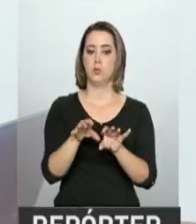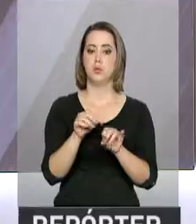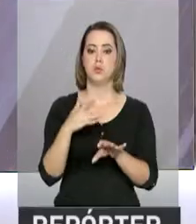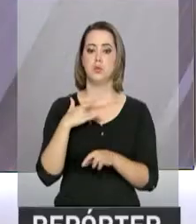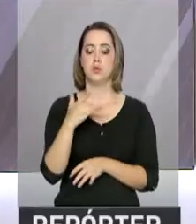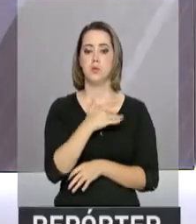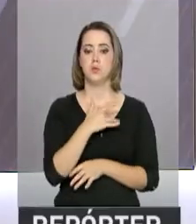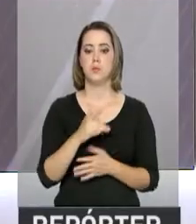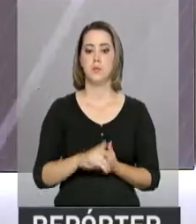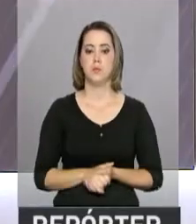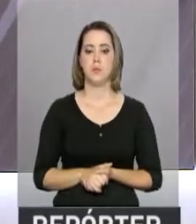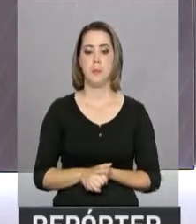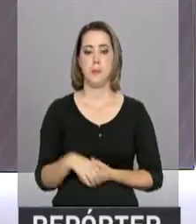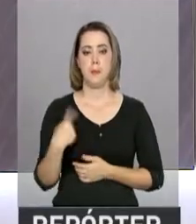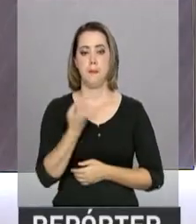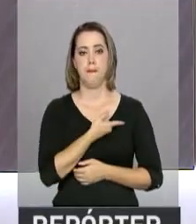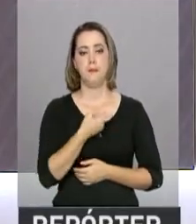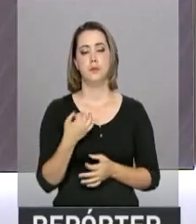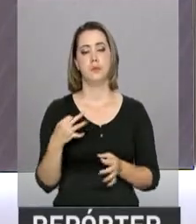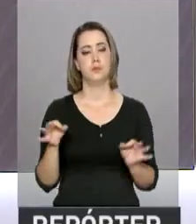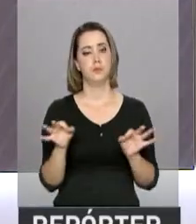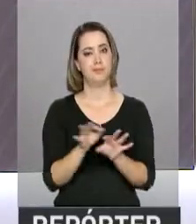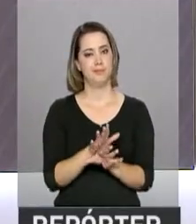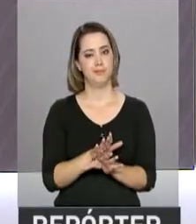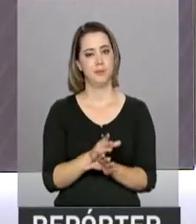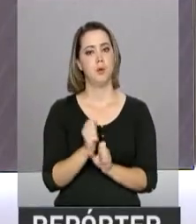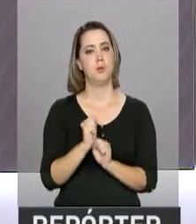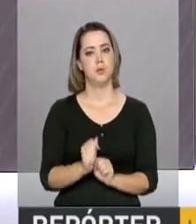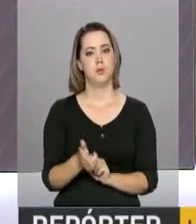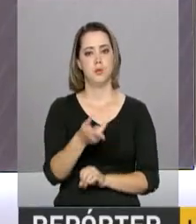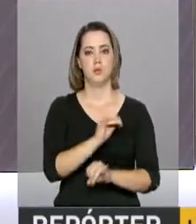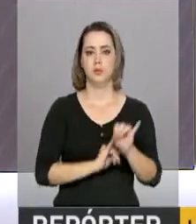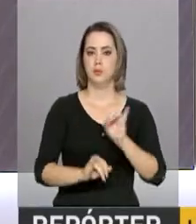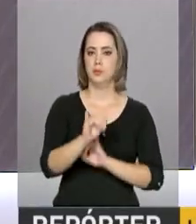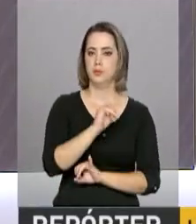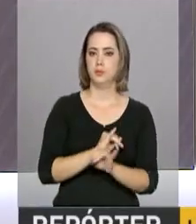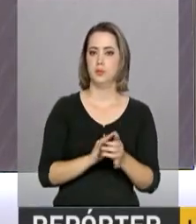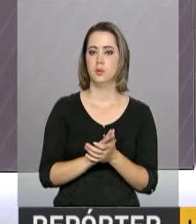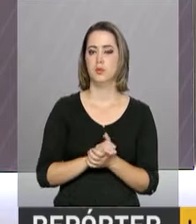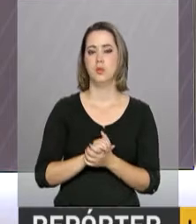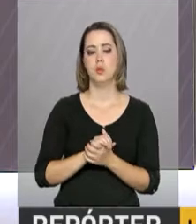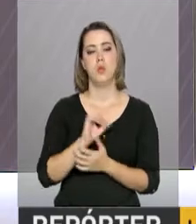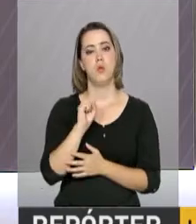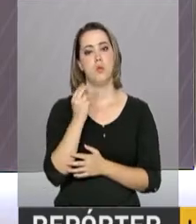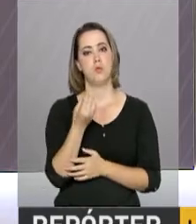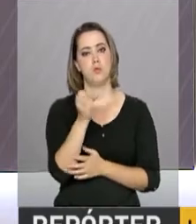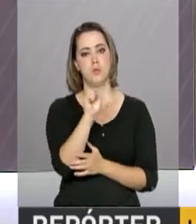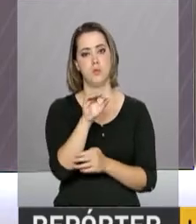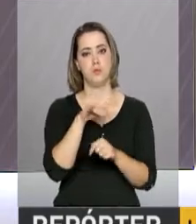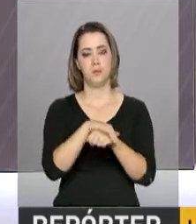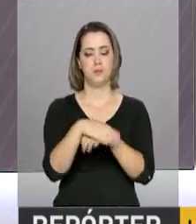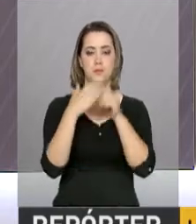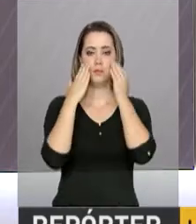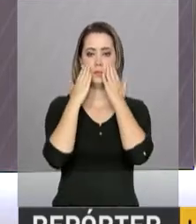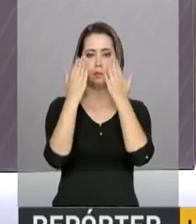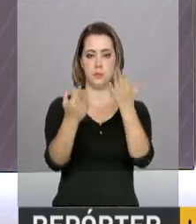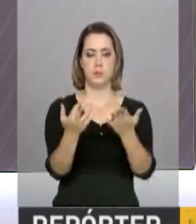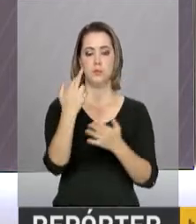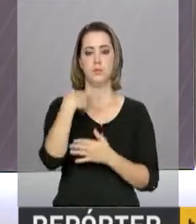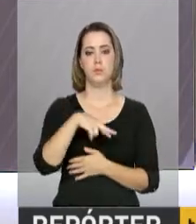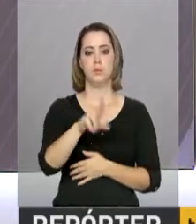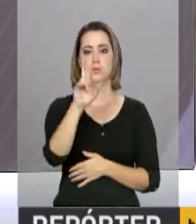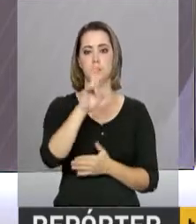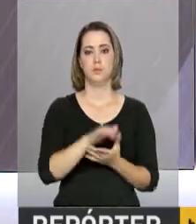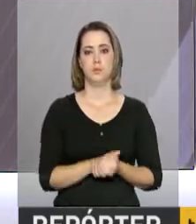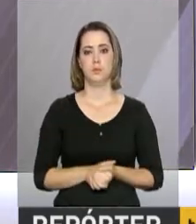saúde nós ficamos por aqui e podemos voltar a qualquer momento com mais informações ou às oito da noite na próxima edição